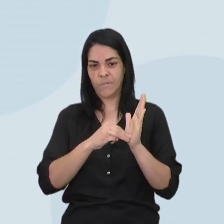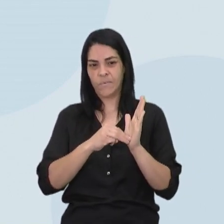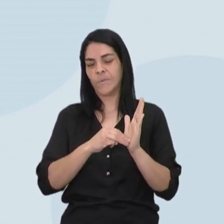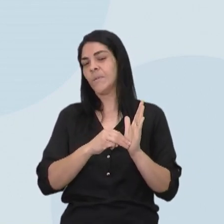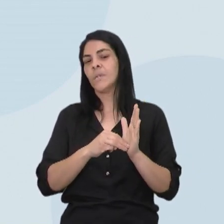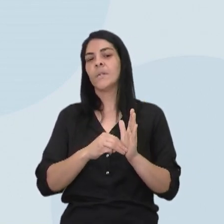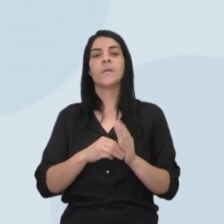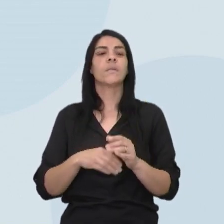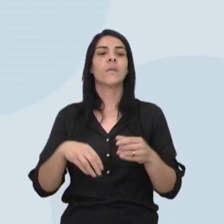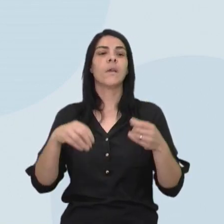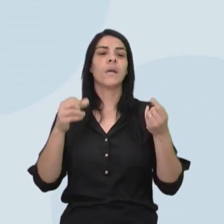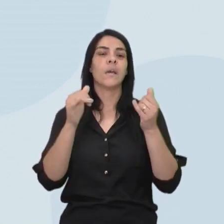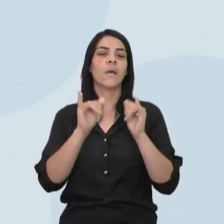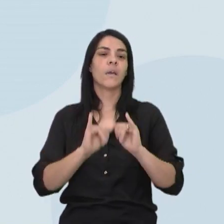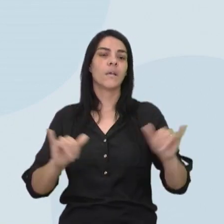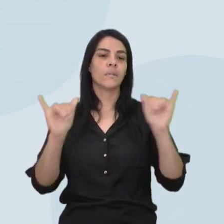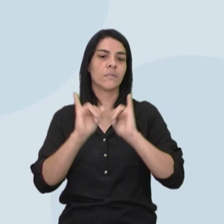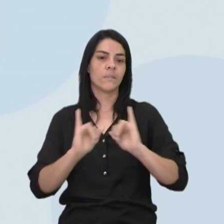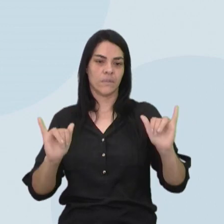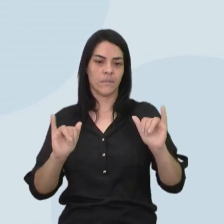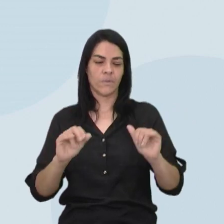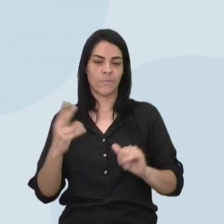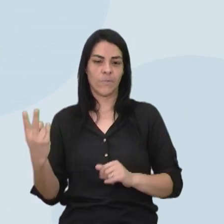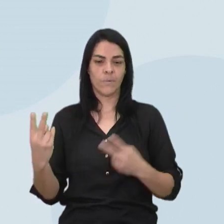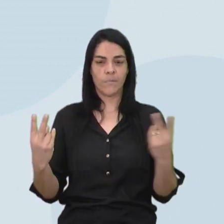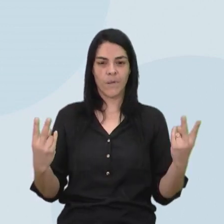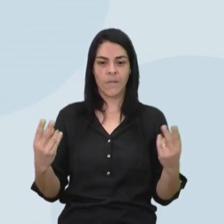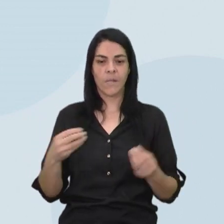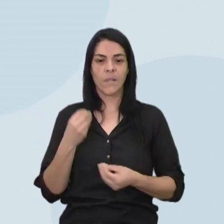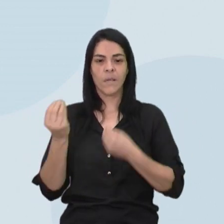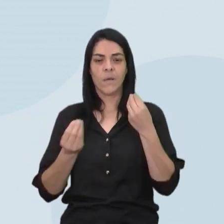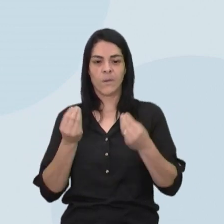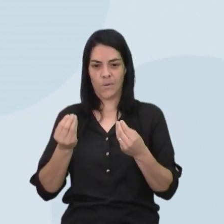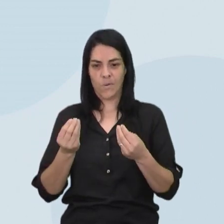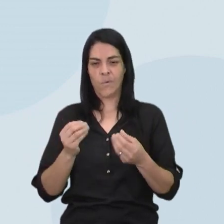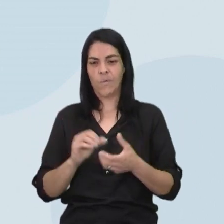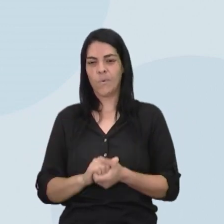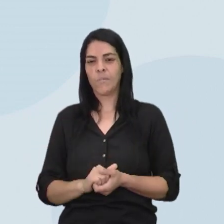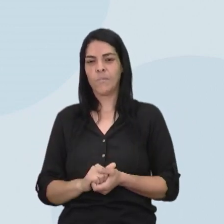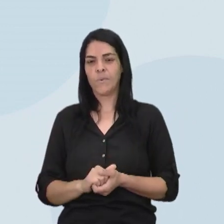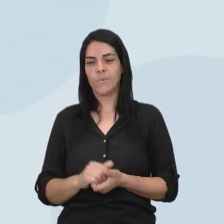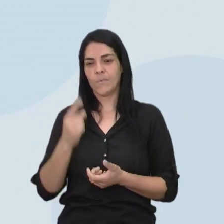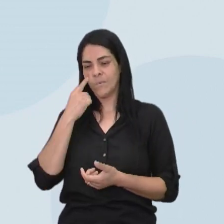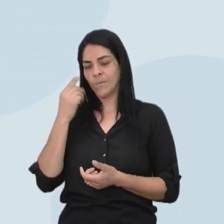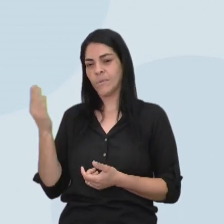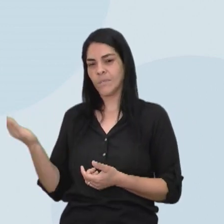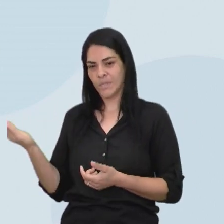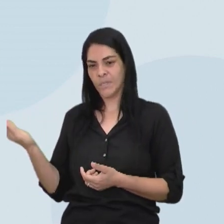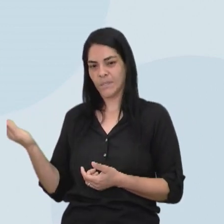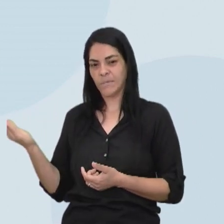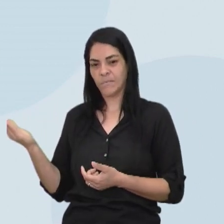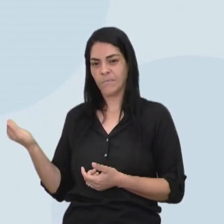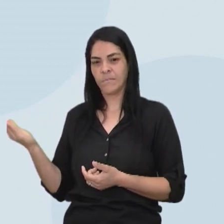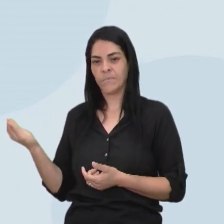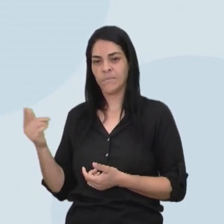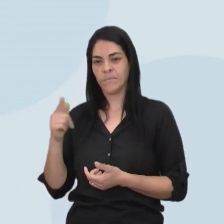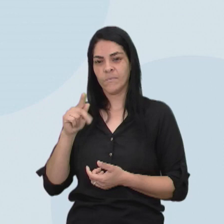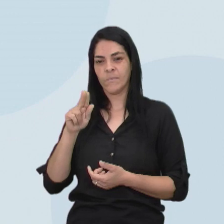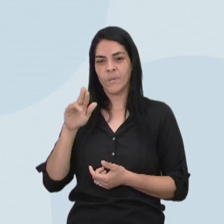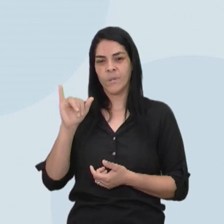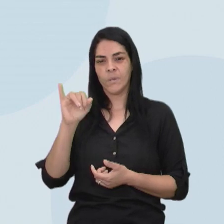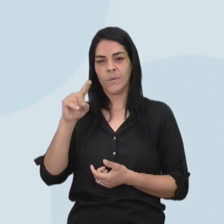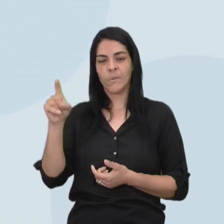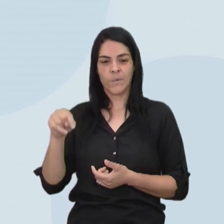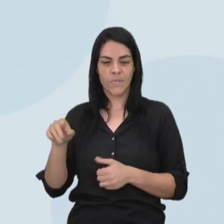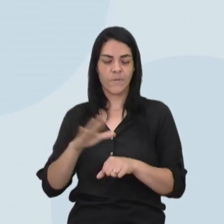por pares. Como que ela é? Você começa com um quiz inicial, e pode ser opcional, tá certo?